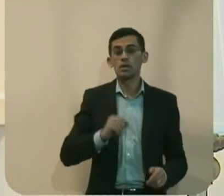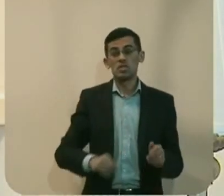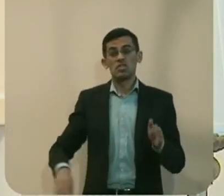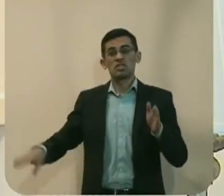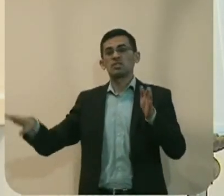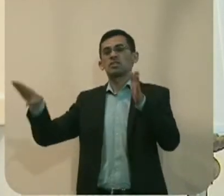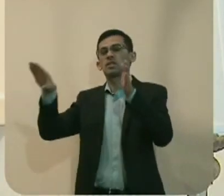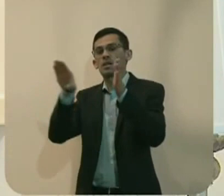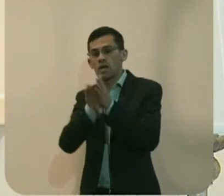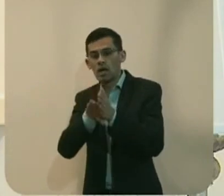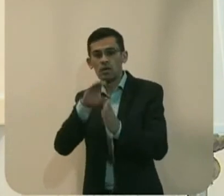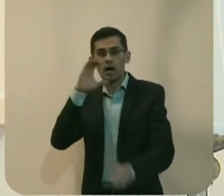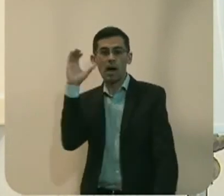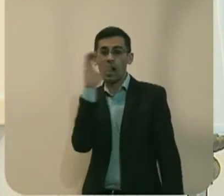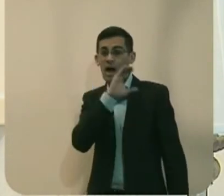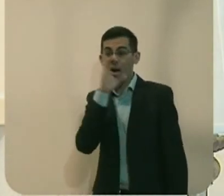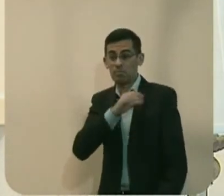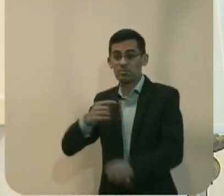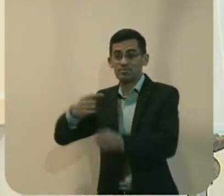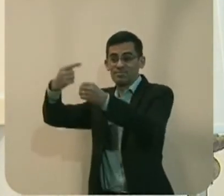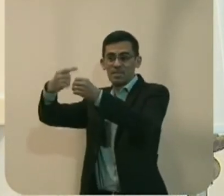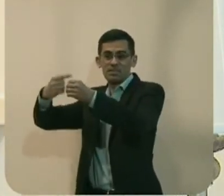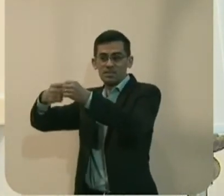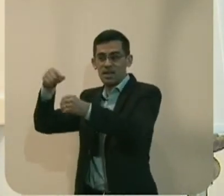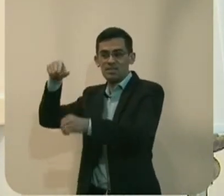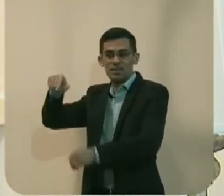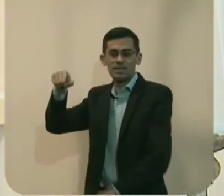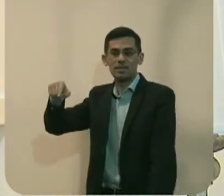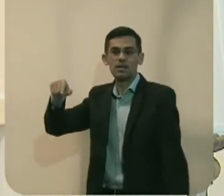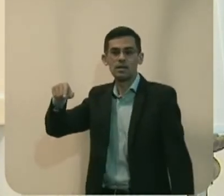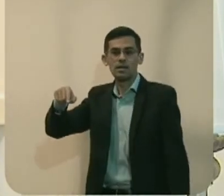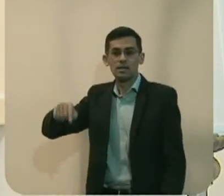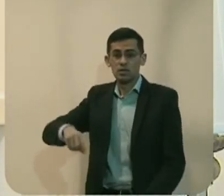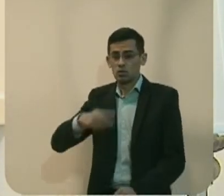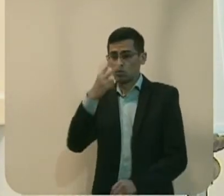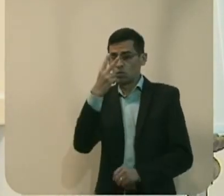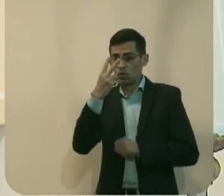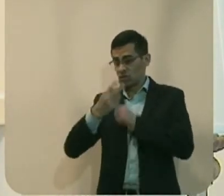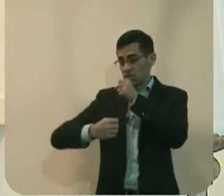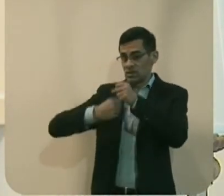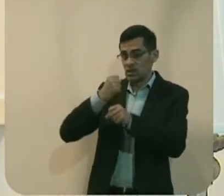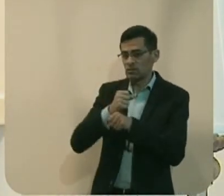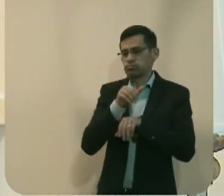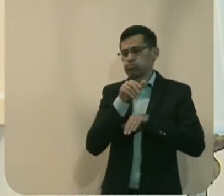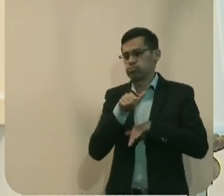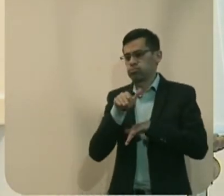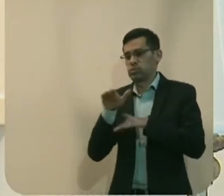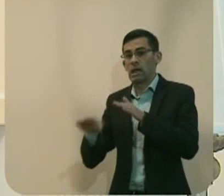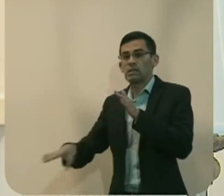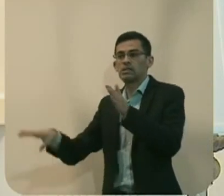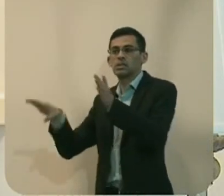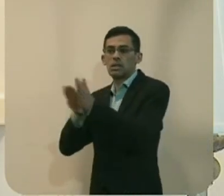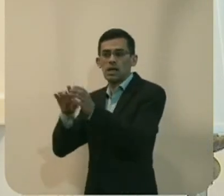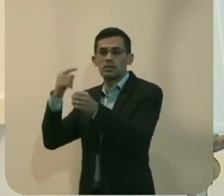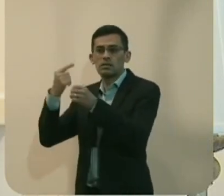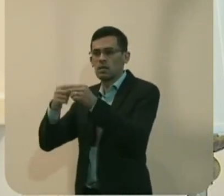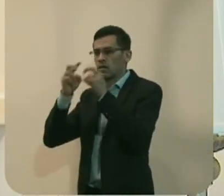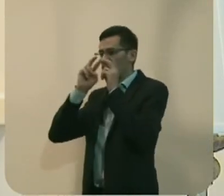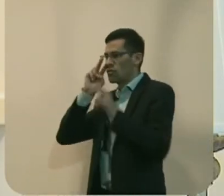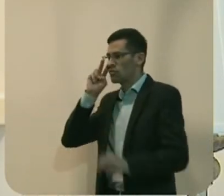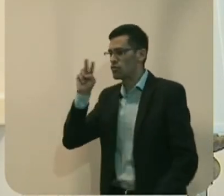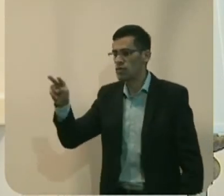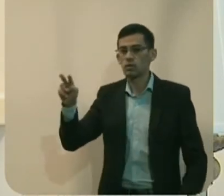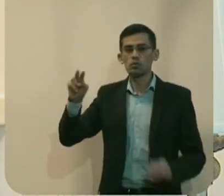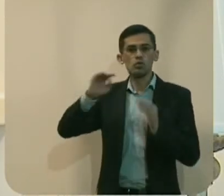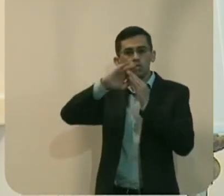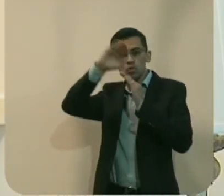chegaram rapidamente à terra prometida, e eles chegaram em 2 anos à terra prometida, e eles viram tudo